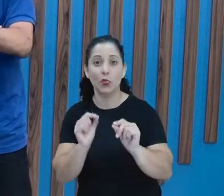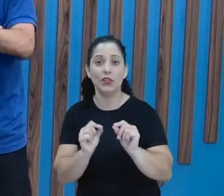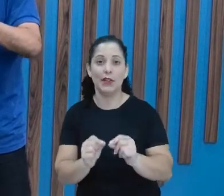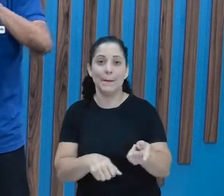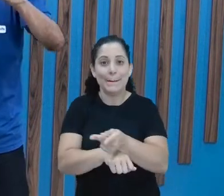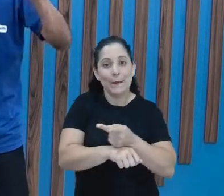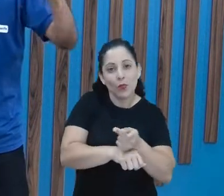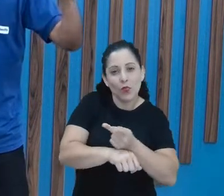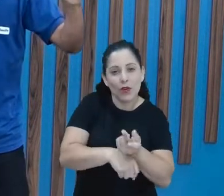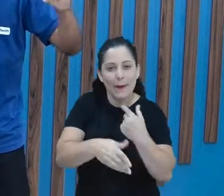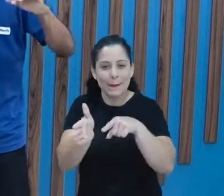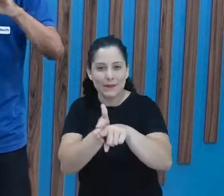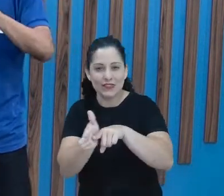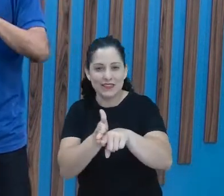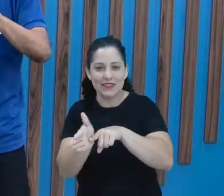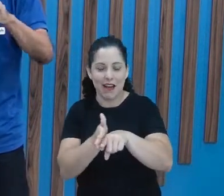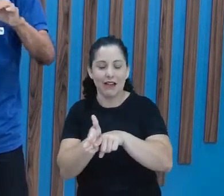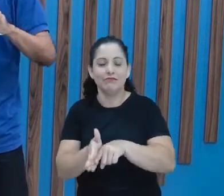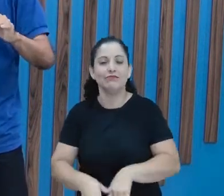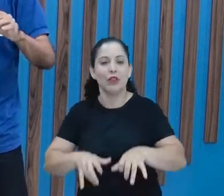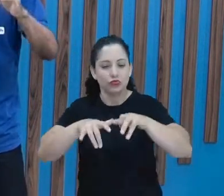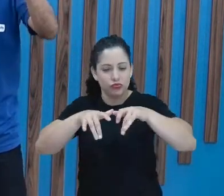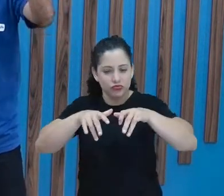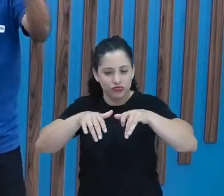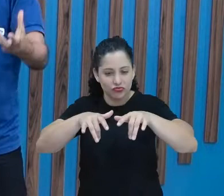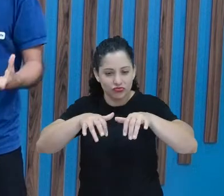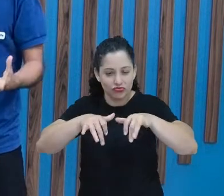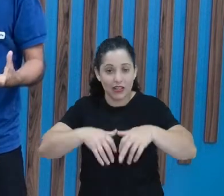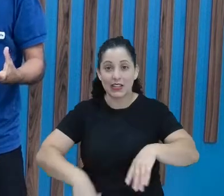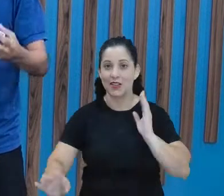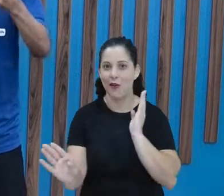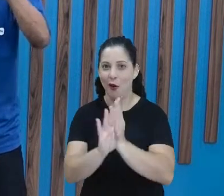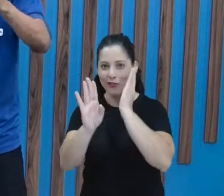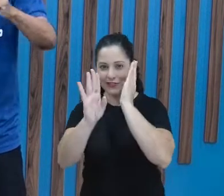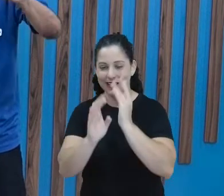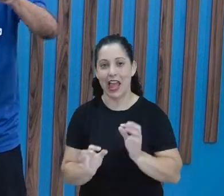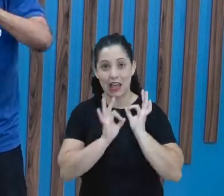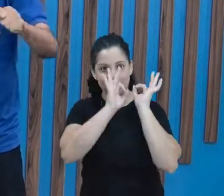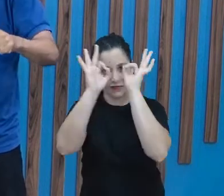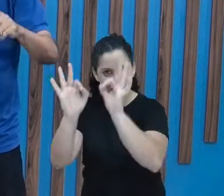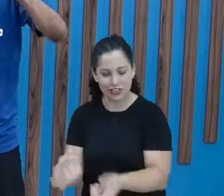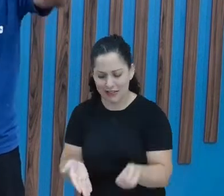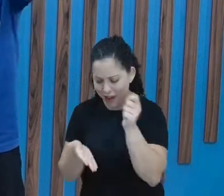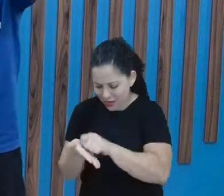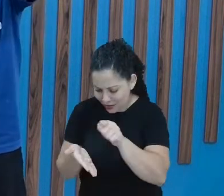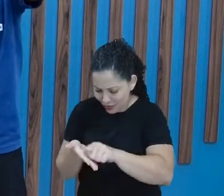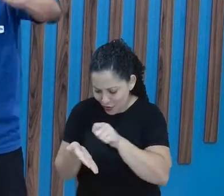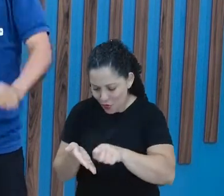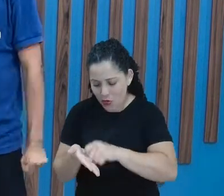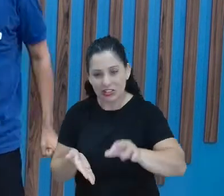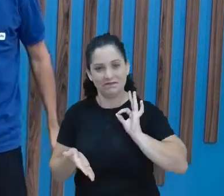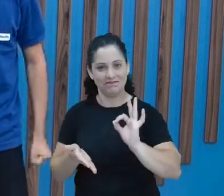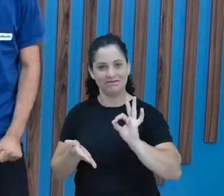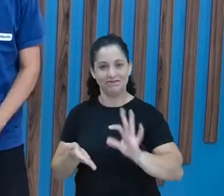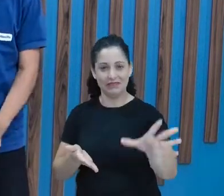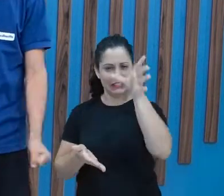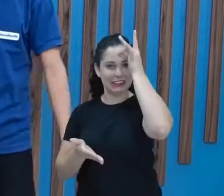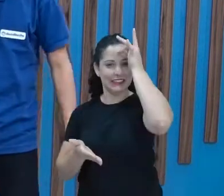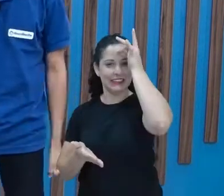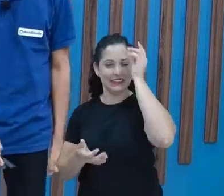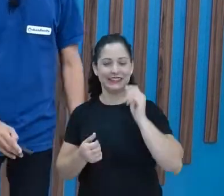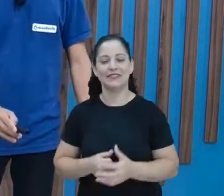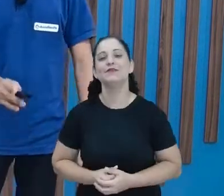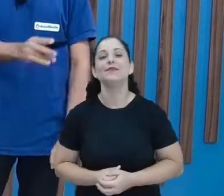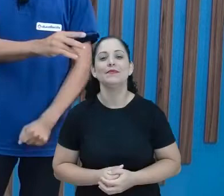de frações. Educa Recife, Nono Ano. Acha o Ricardinho, assiste, anota tudinho e dá aquele show. Ha!